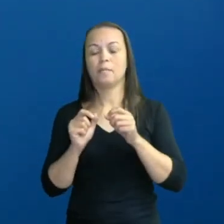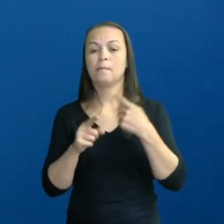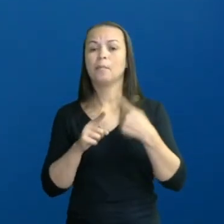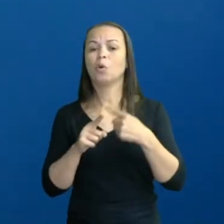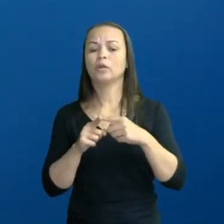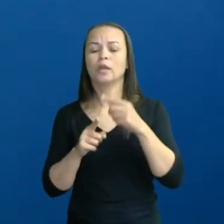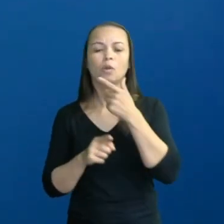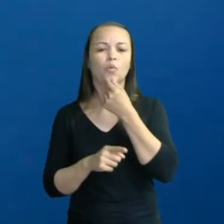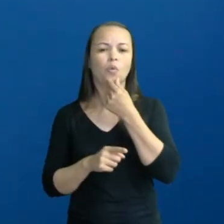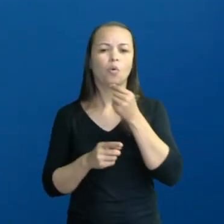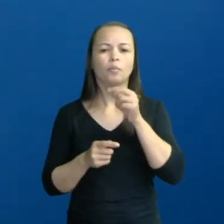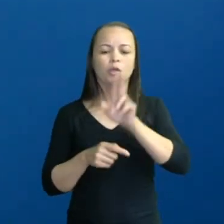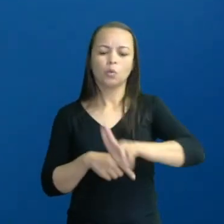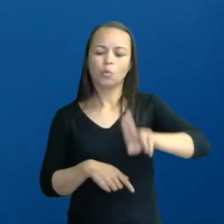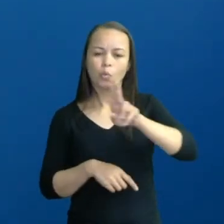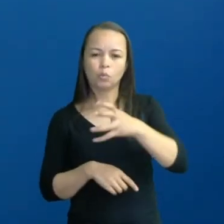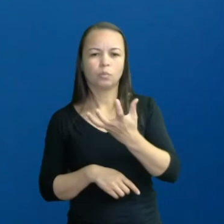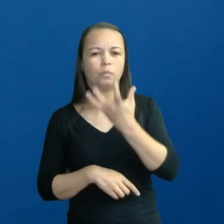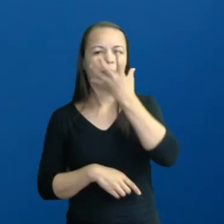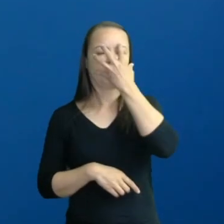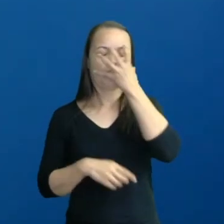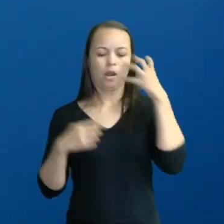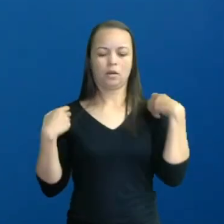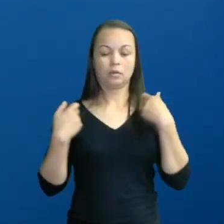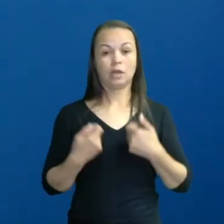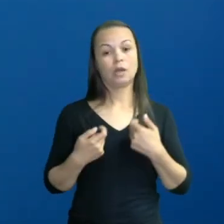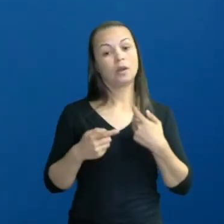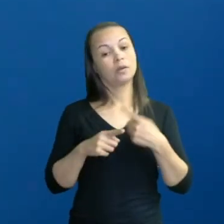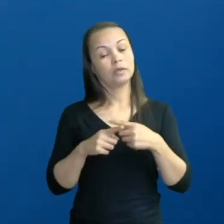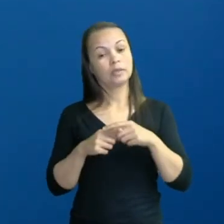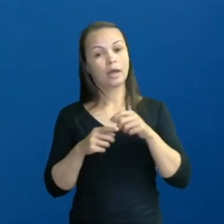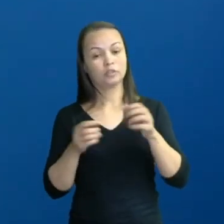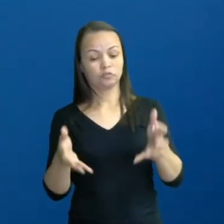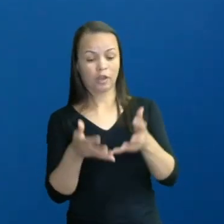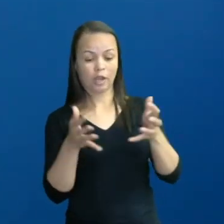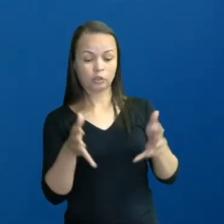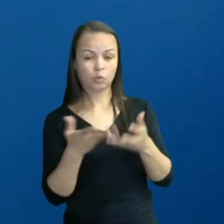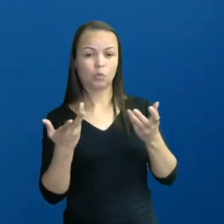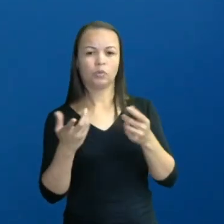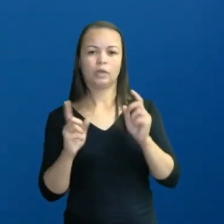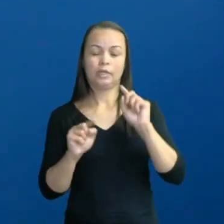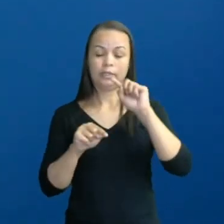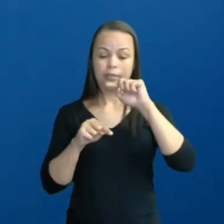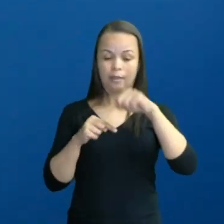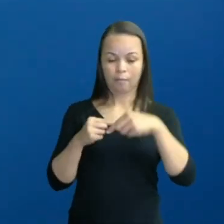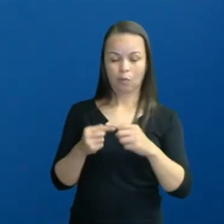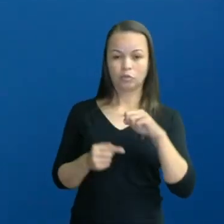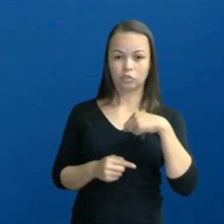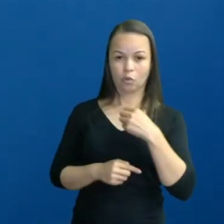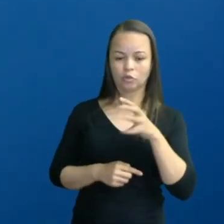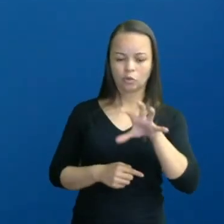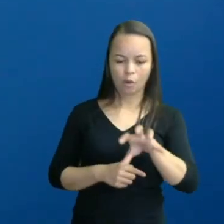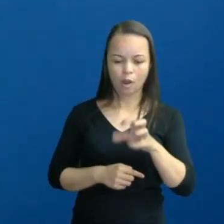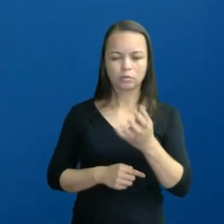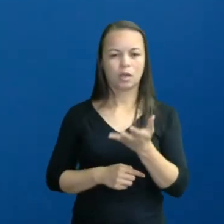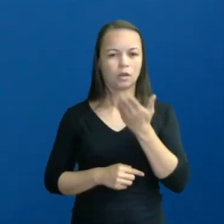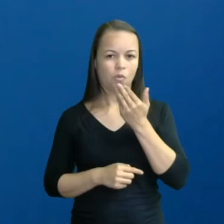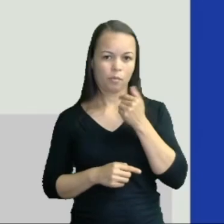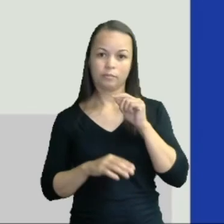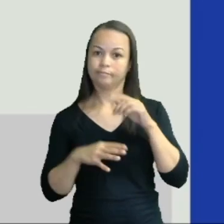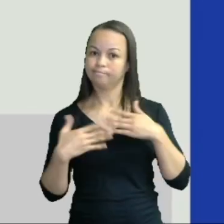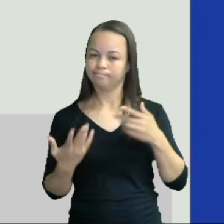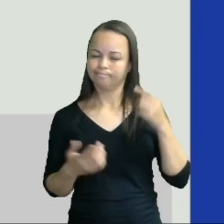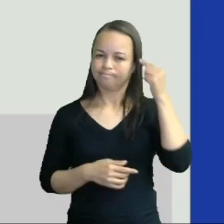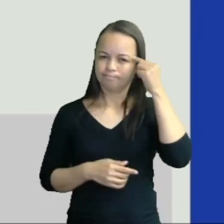esse equipamento para usar o agrotóxico nas verduras e depois nós comemos elas. E aí? Vamos pensar um pouquinho?